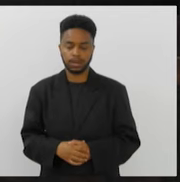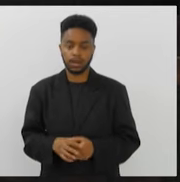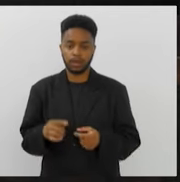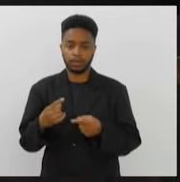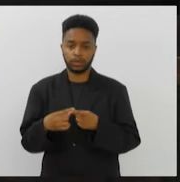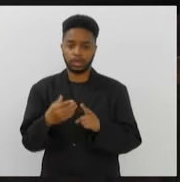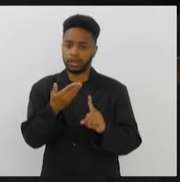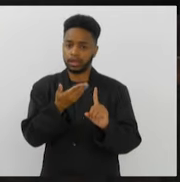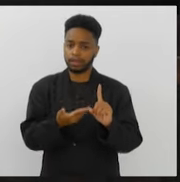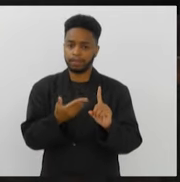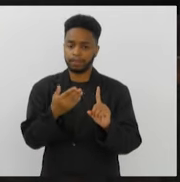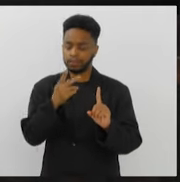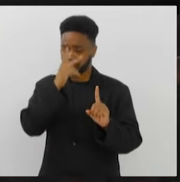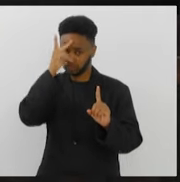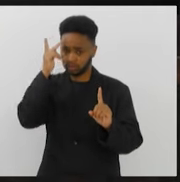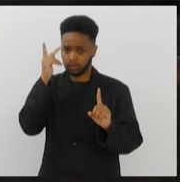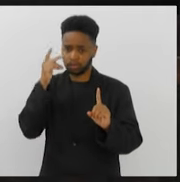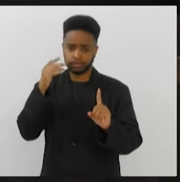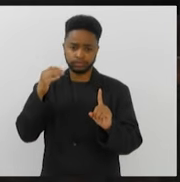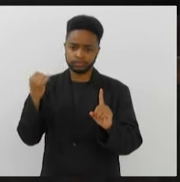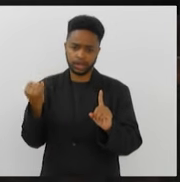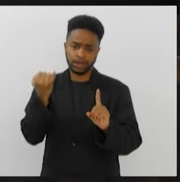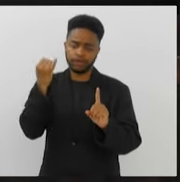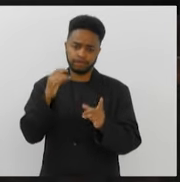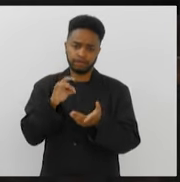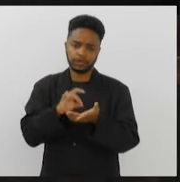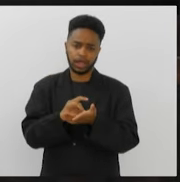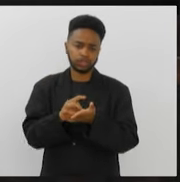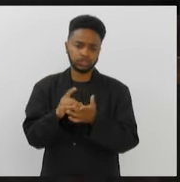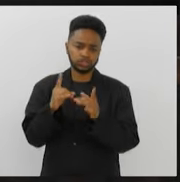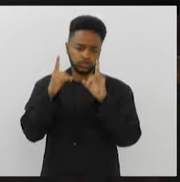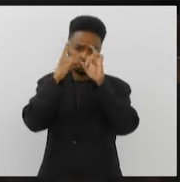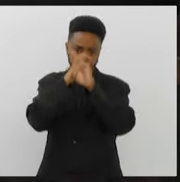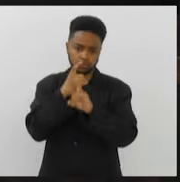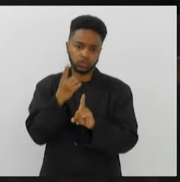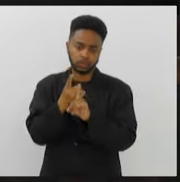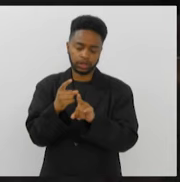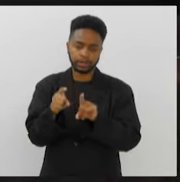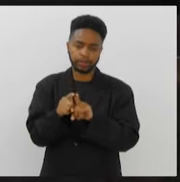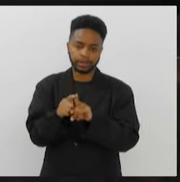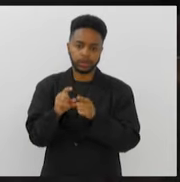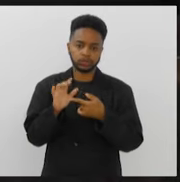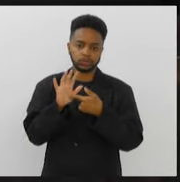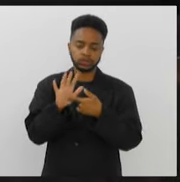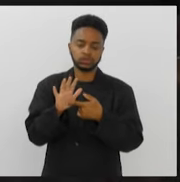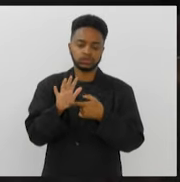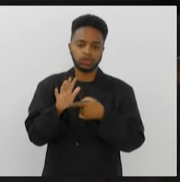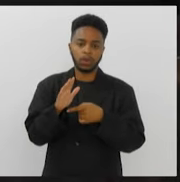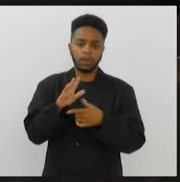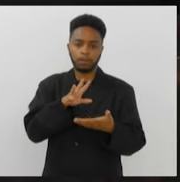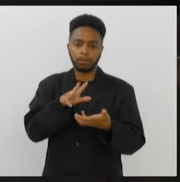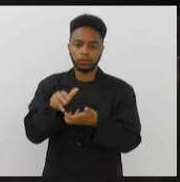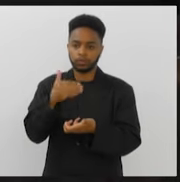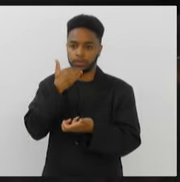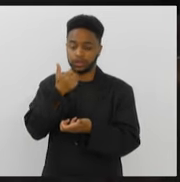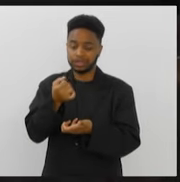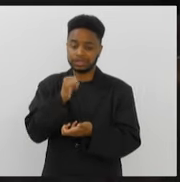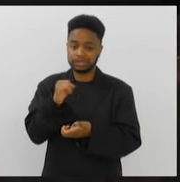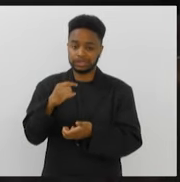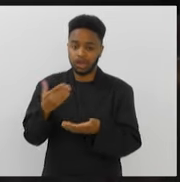era uma pessoa ímpar, de fato, daquelas raras que faz com que o mundo seja melhor. O Otone era assim, se ele entrasse aqui